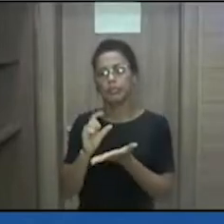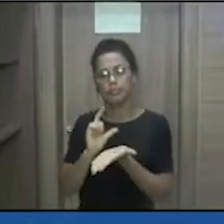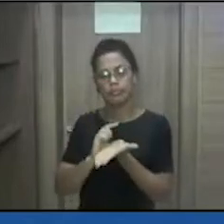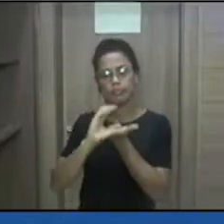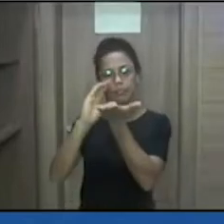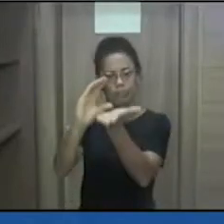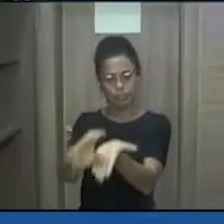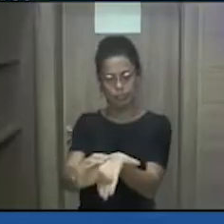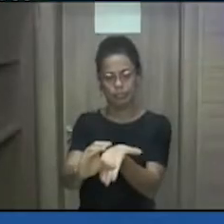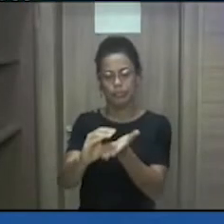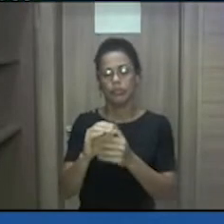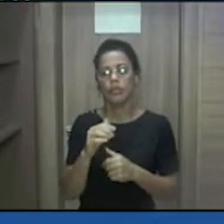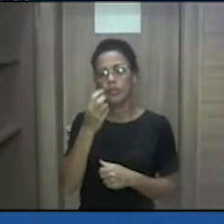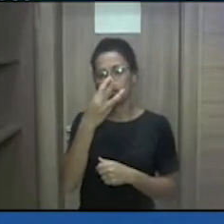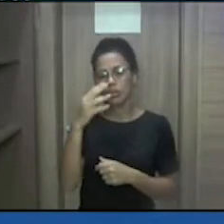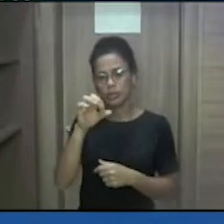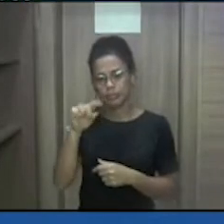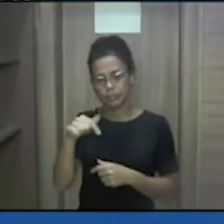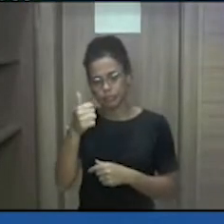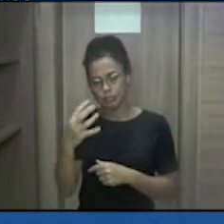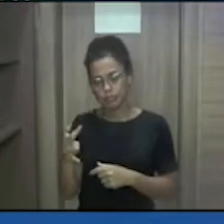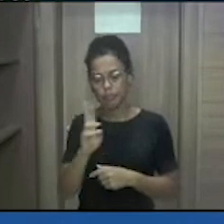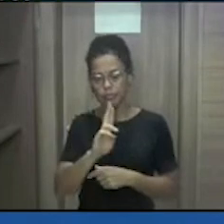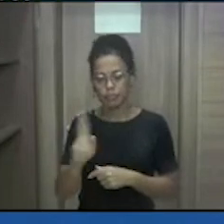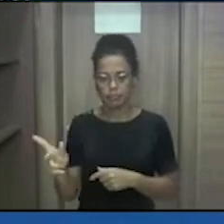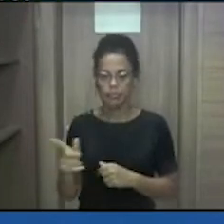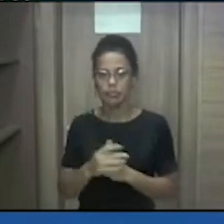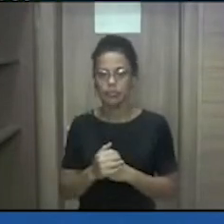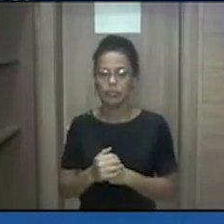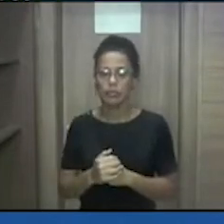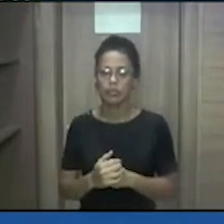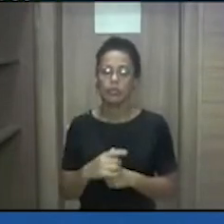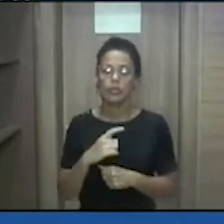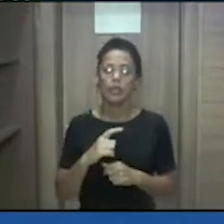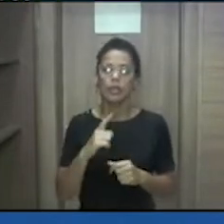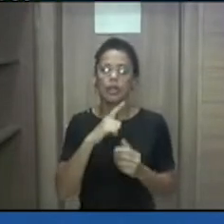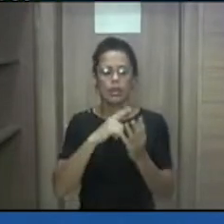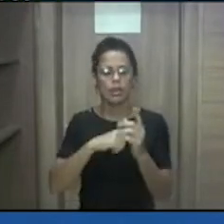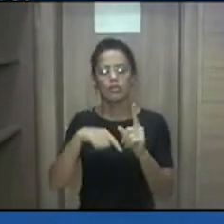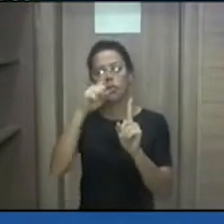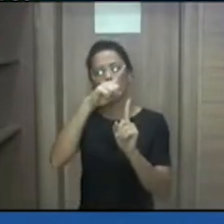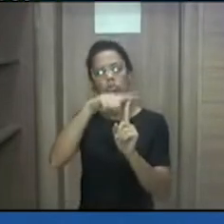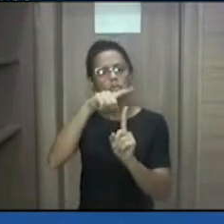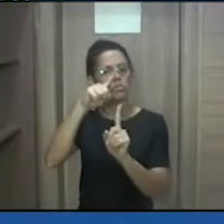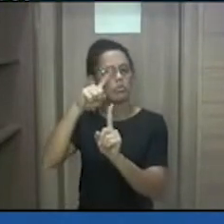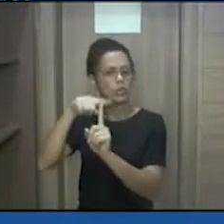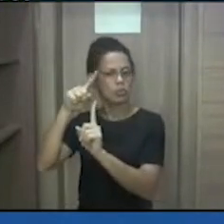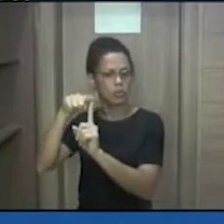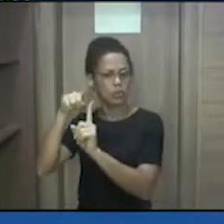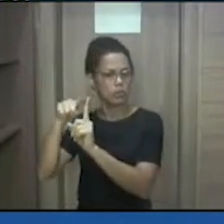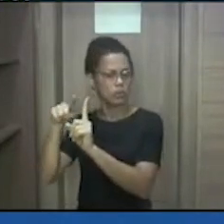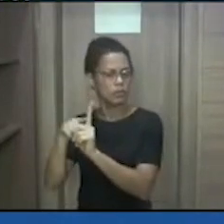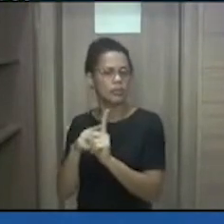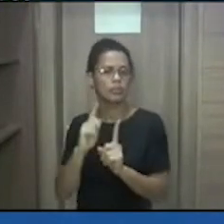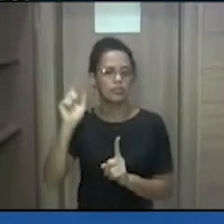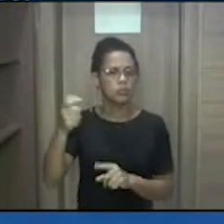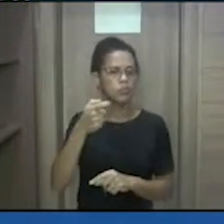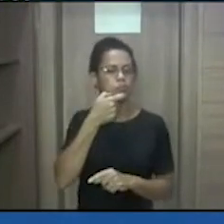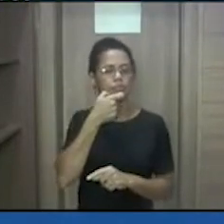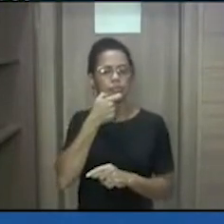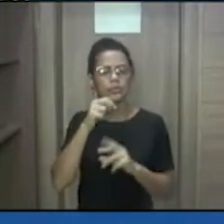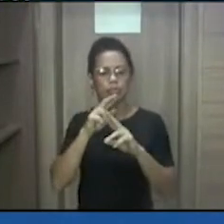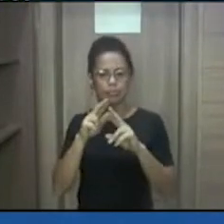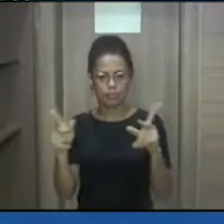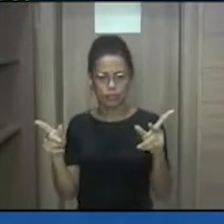14 a diferença. Bem, então, dentre os 3 tipos de prótese, nós vimos que a prótese fixa unitária é a